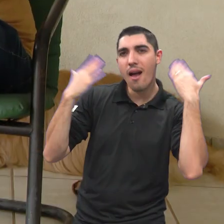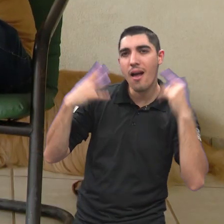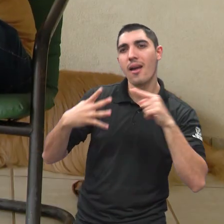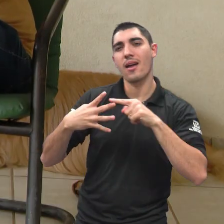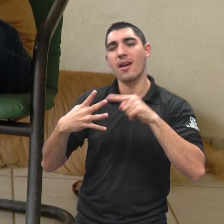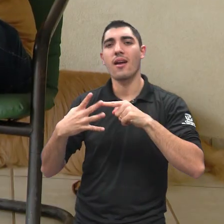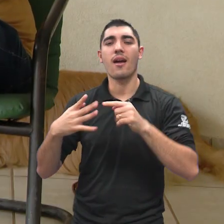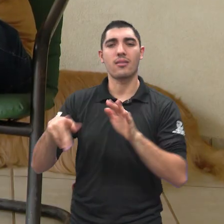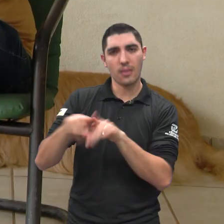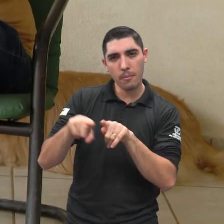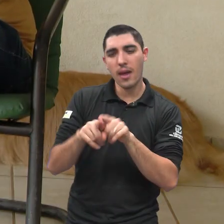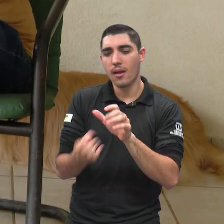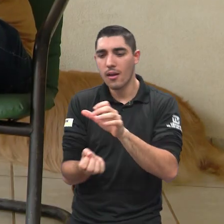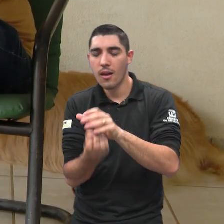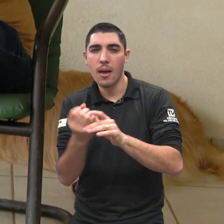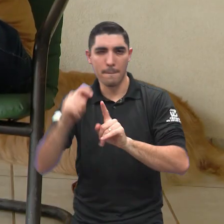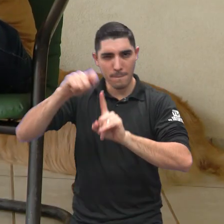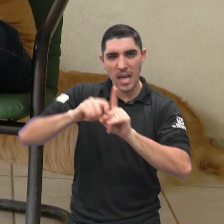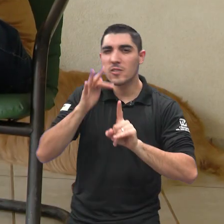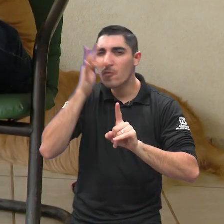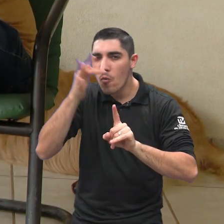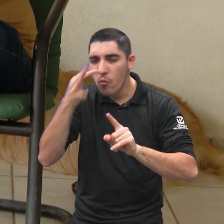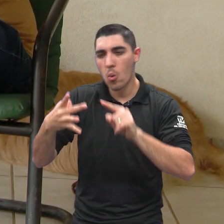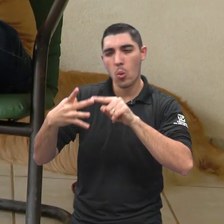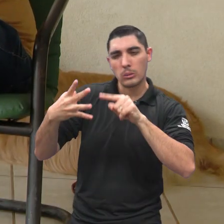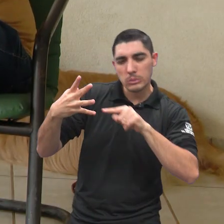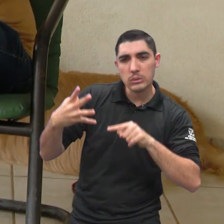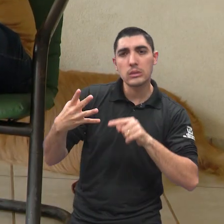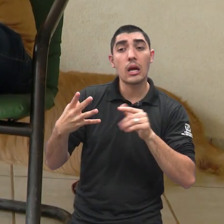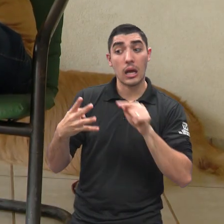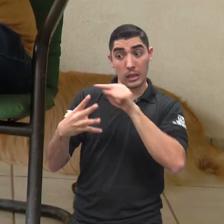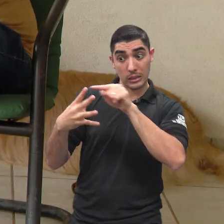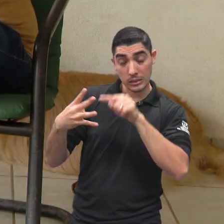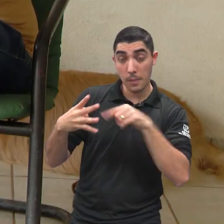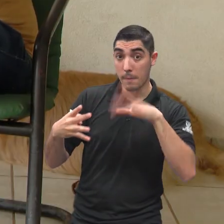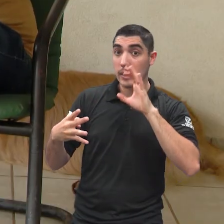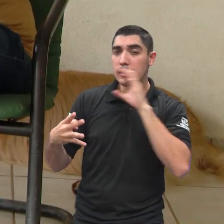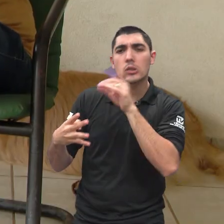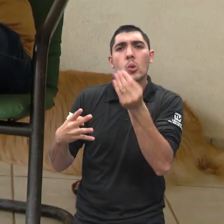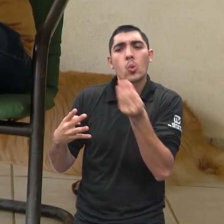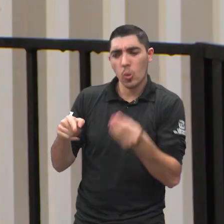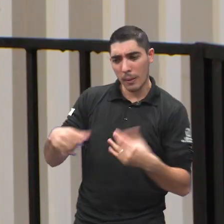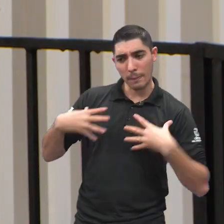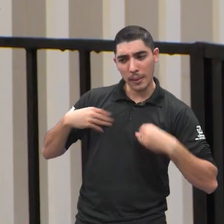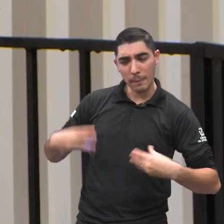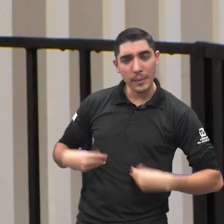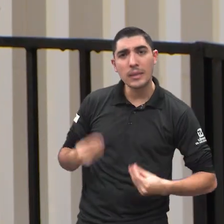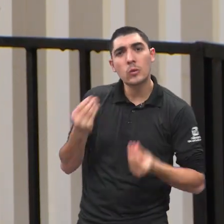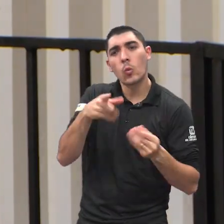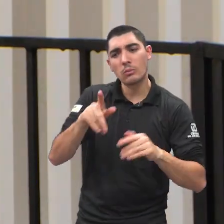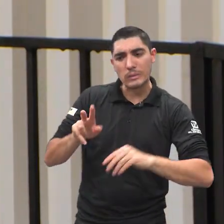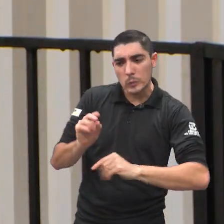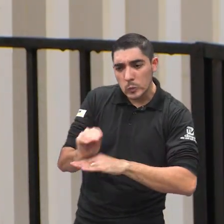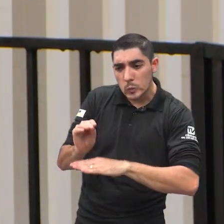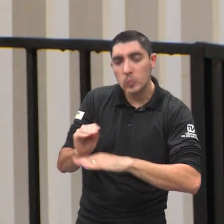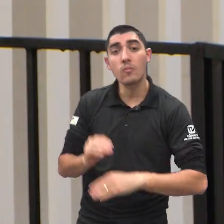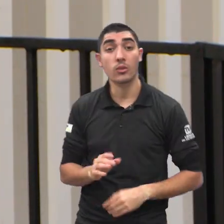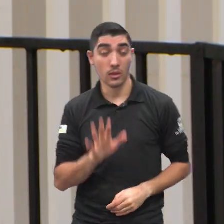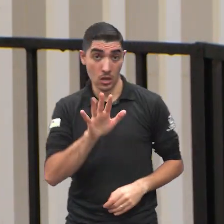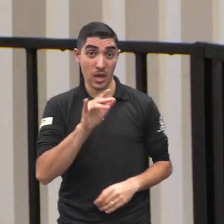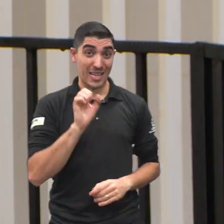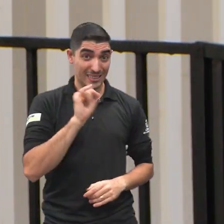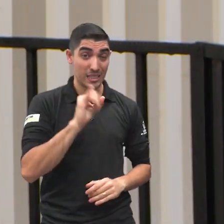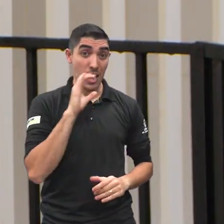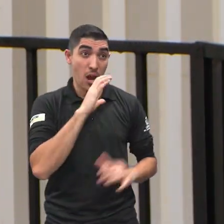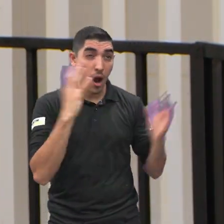tem a primavera, que são estações mais quentes. Como é que você faz com esse pelo todo dele aí? Então, a gente, dias de muito